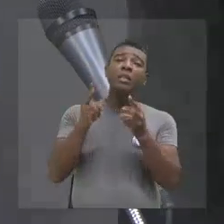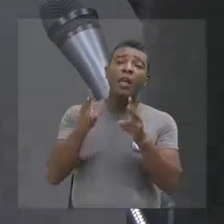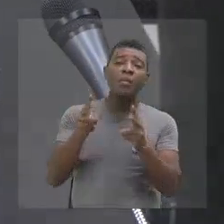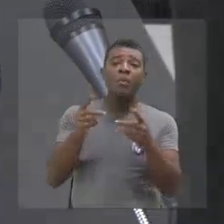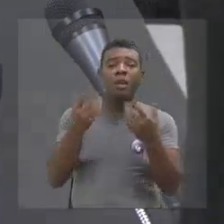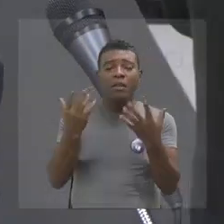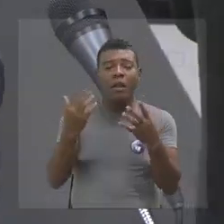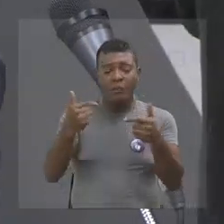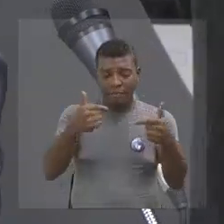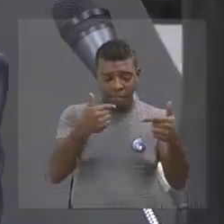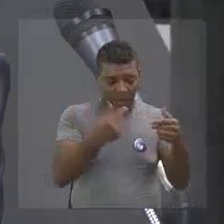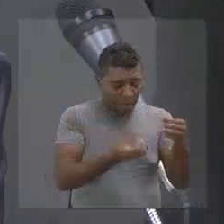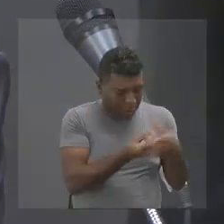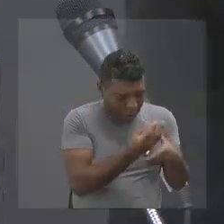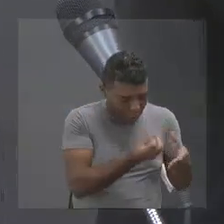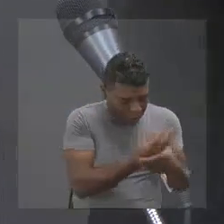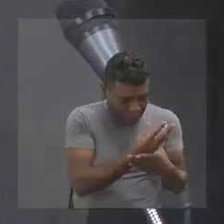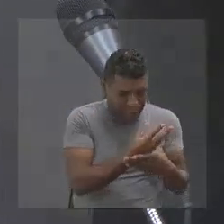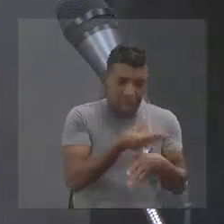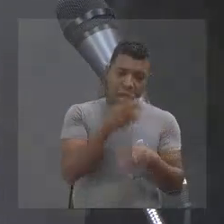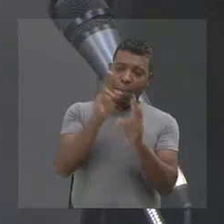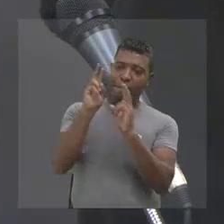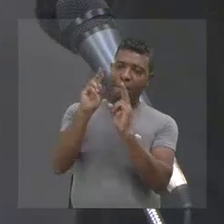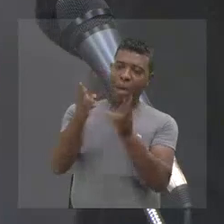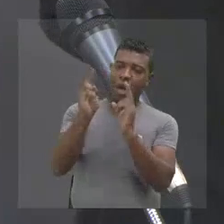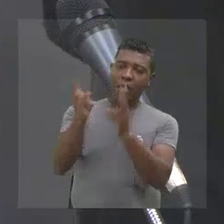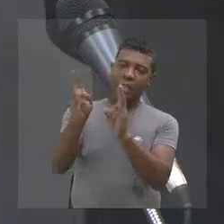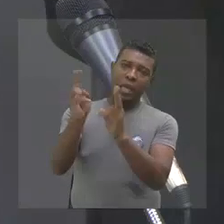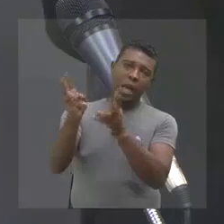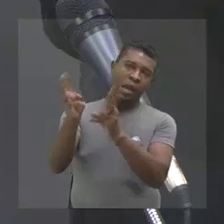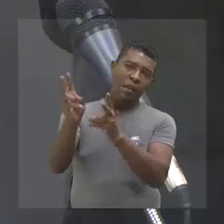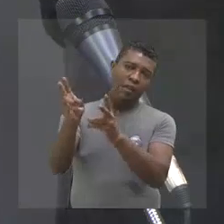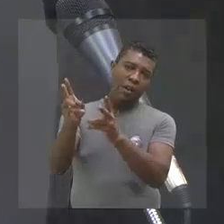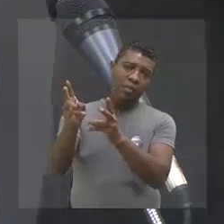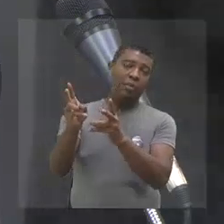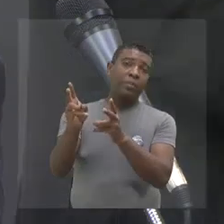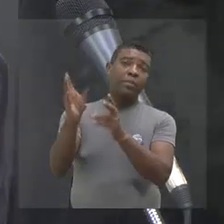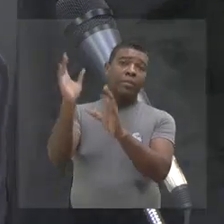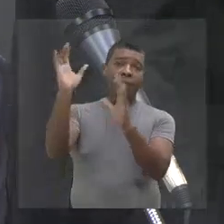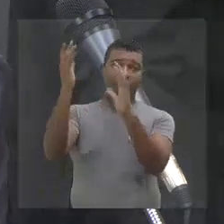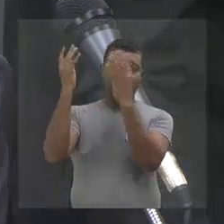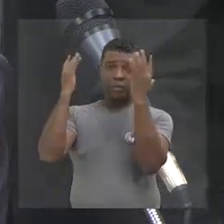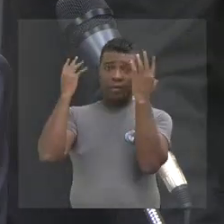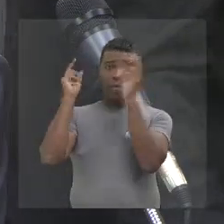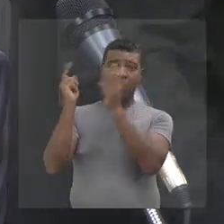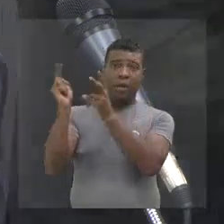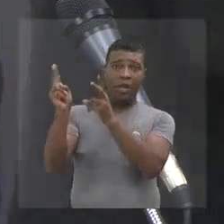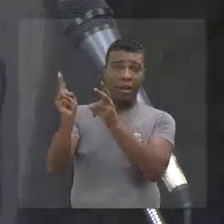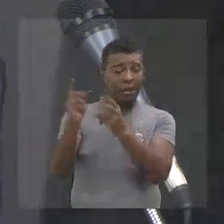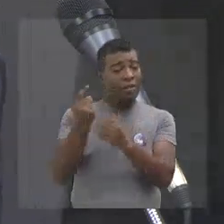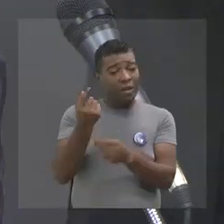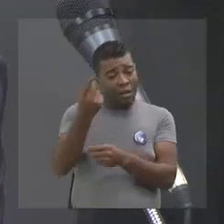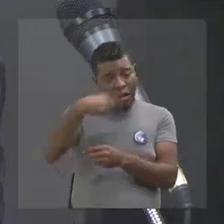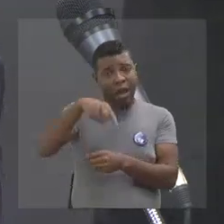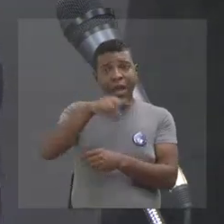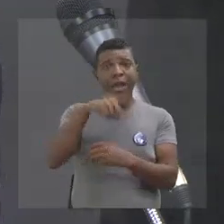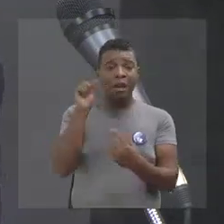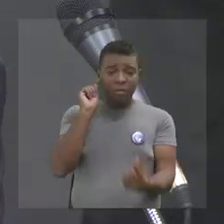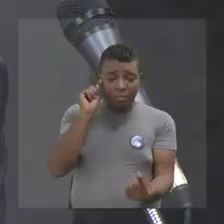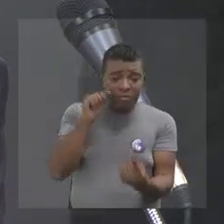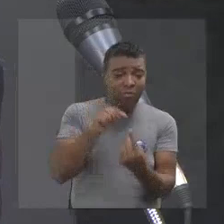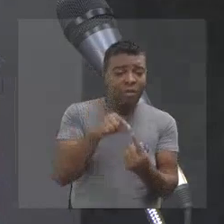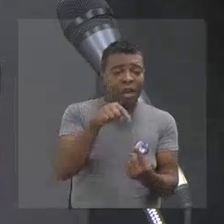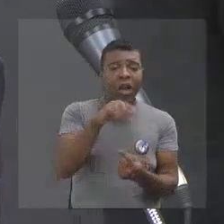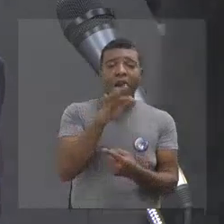rumo quando se fala de produzir ele preservar Essa é a tônica na nossa faehke o Toninho